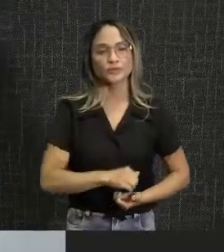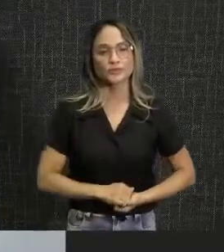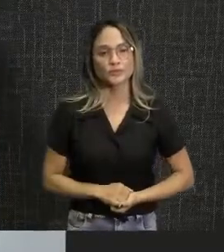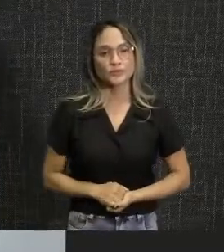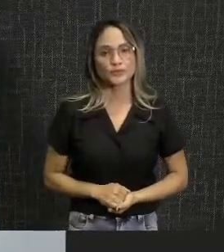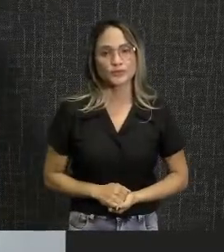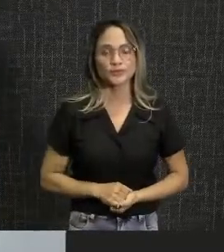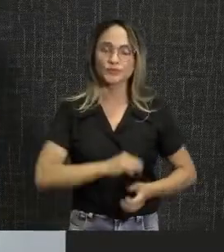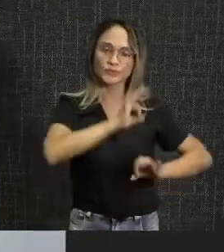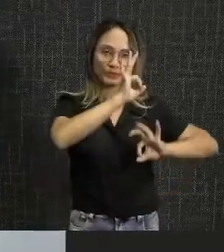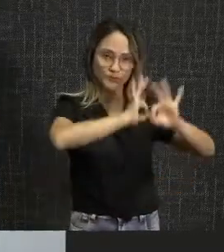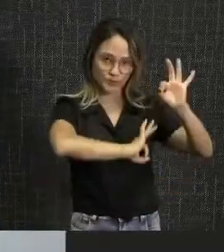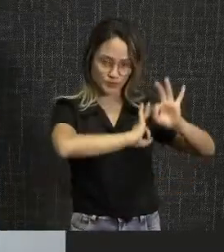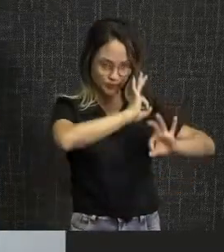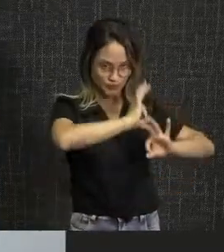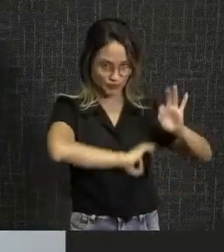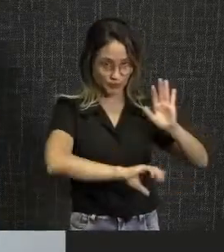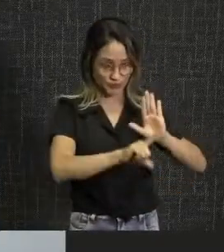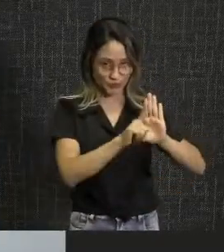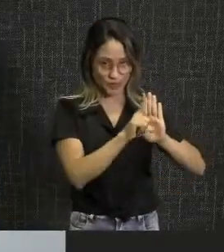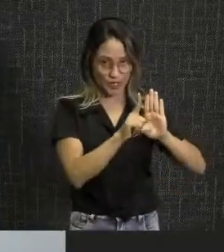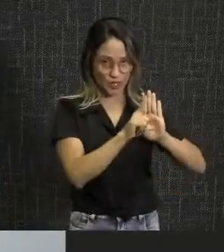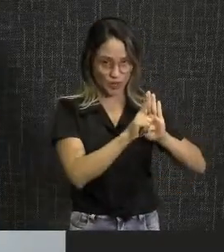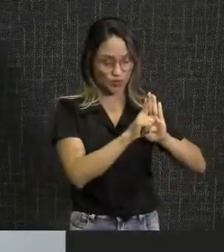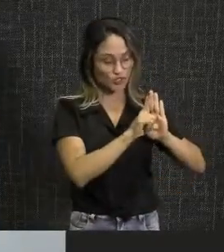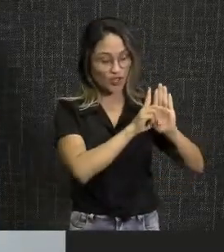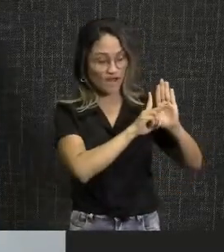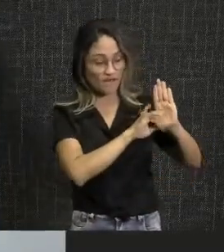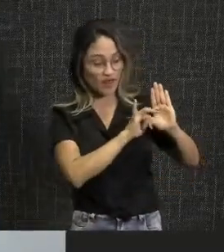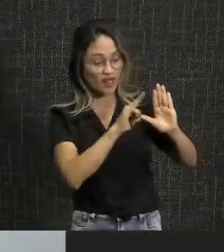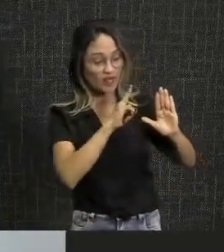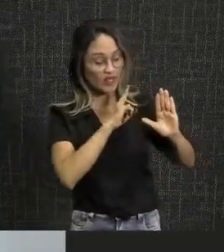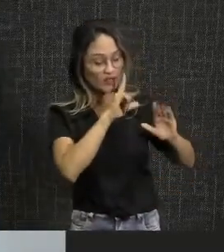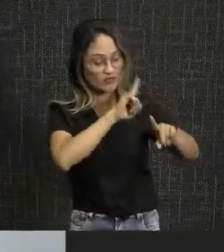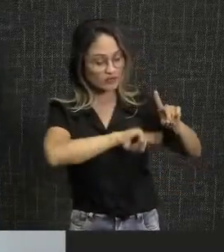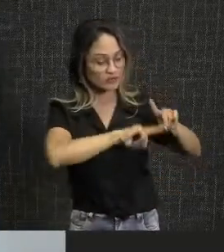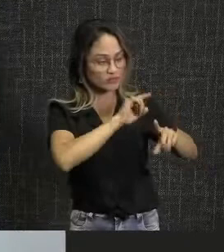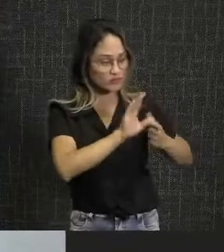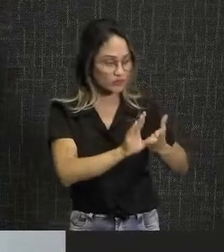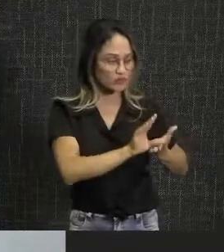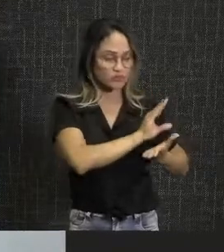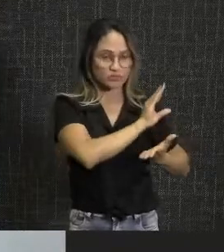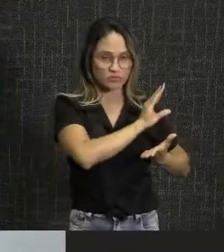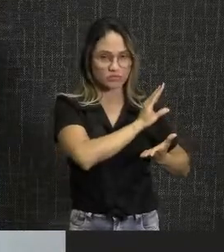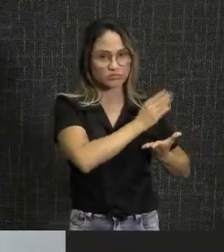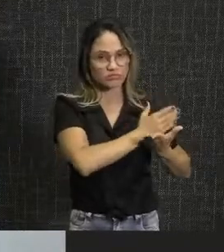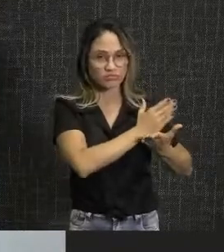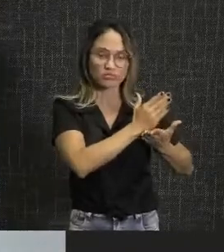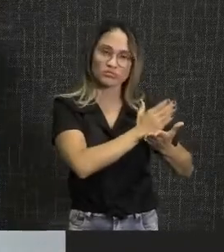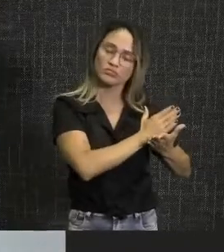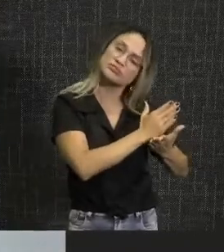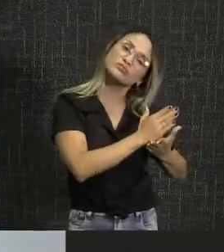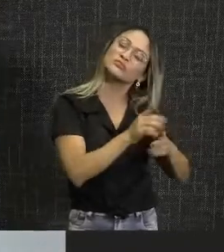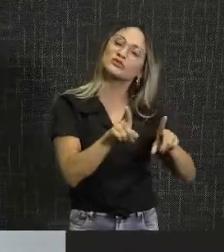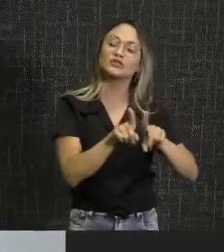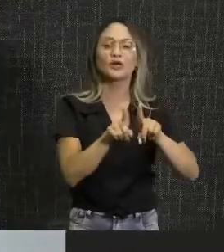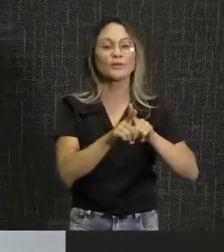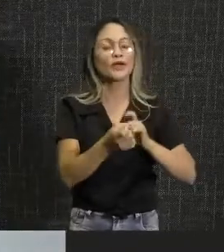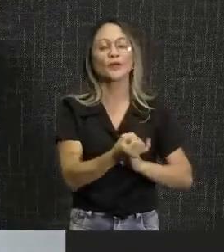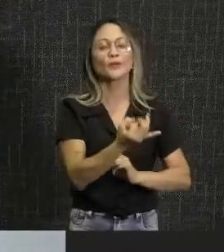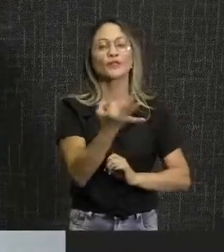você projeta a sua loja, ela vai ter um determinado estoque, você tem ali uma determinada quantidade de